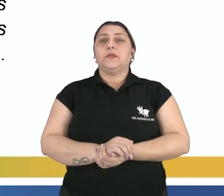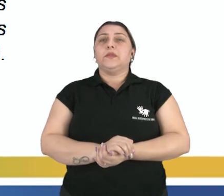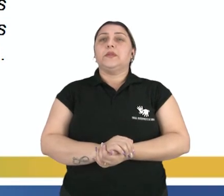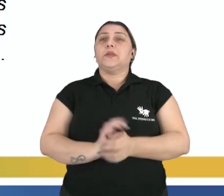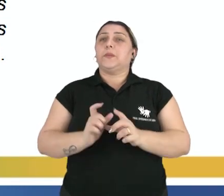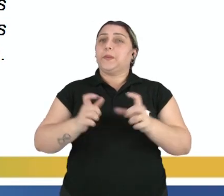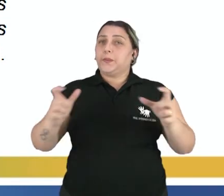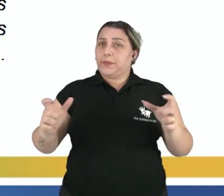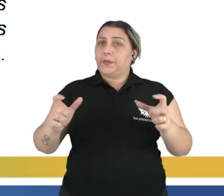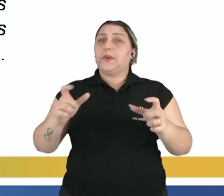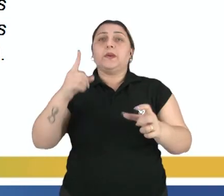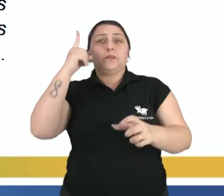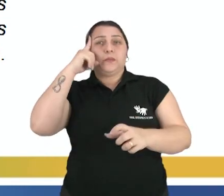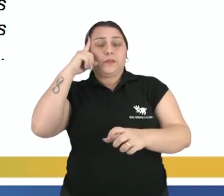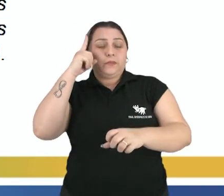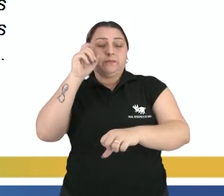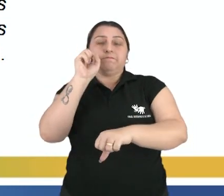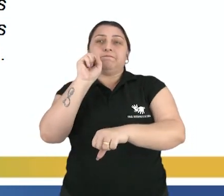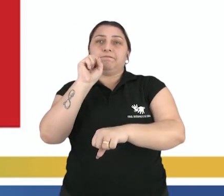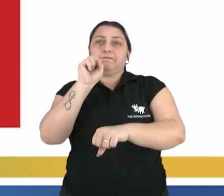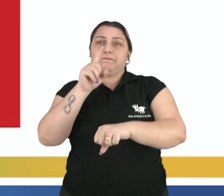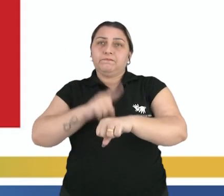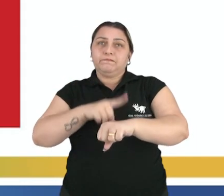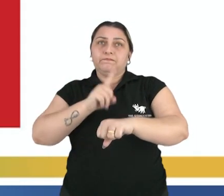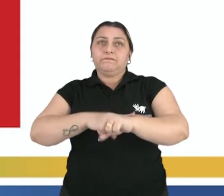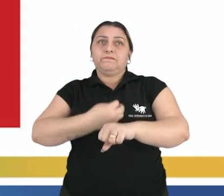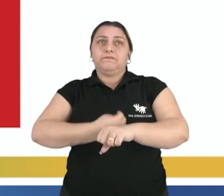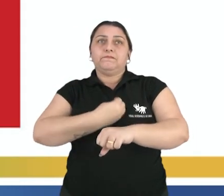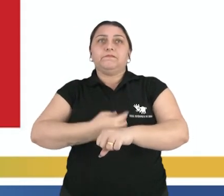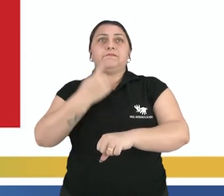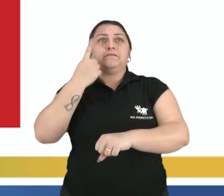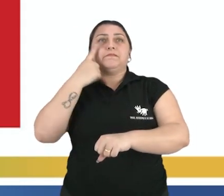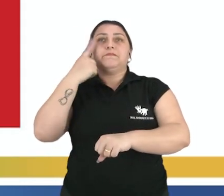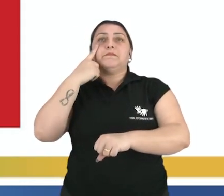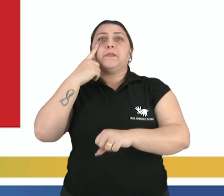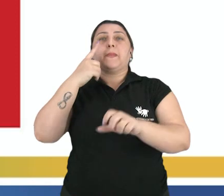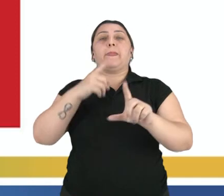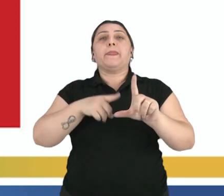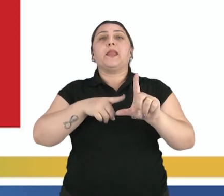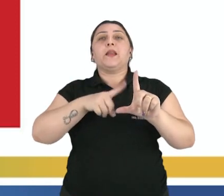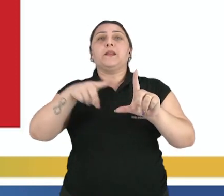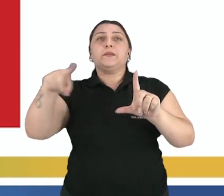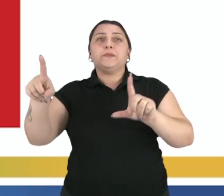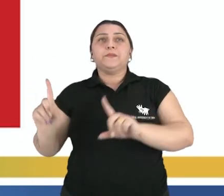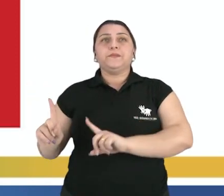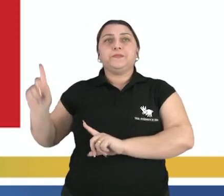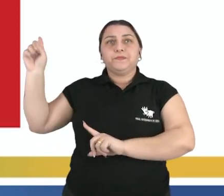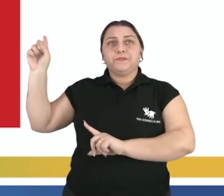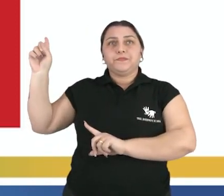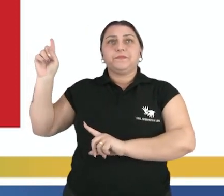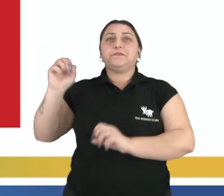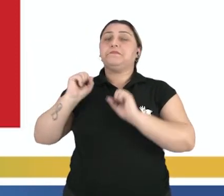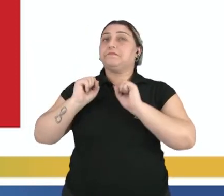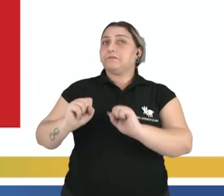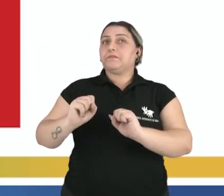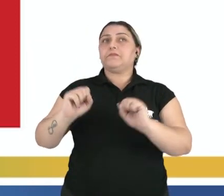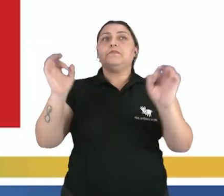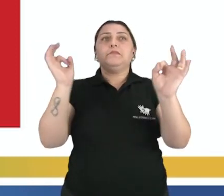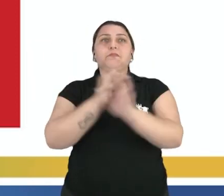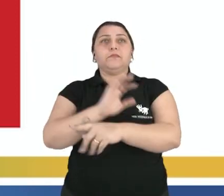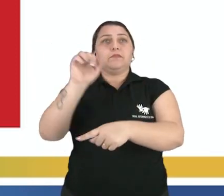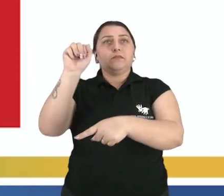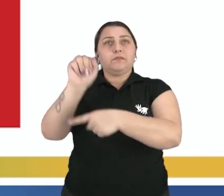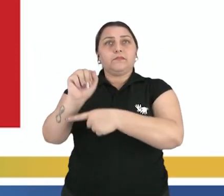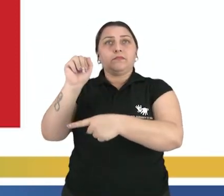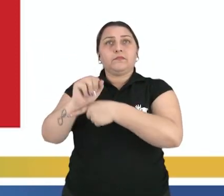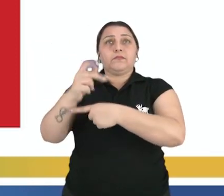aumentou aí a expectativa de vida. Deu para entender aí na leitura, né? Vamos lá. De acordo com a leitura e análise do gráfico, podemos concluir que a